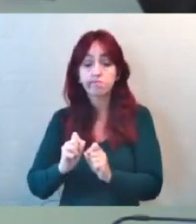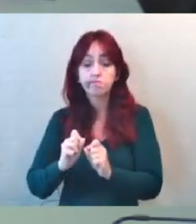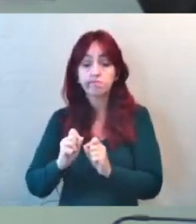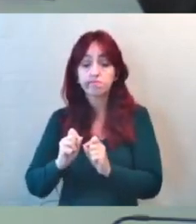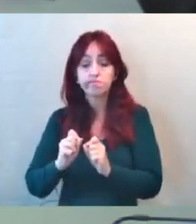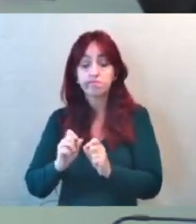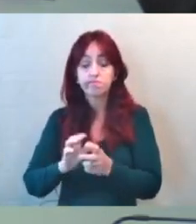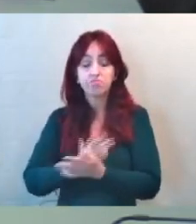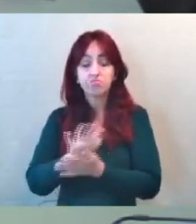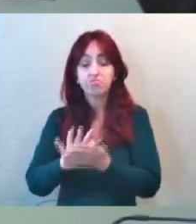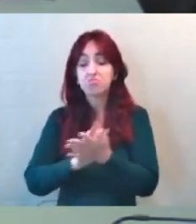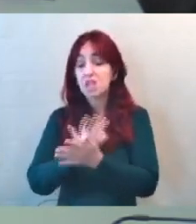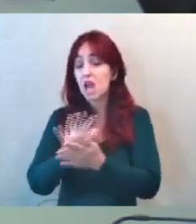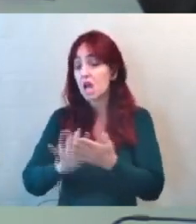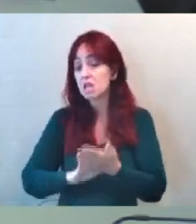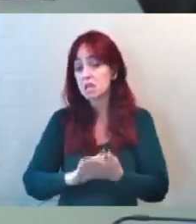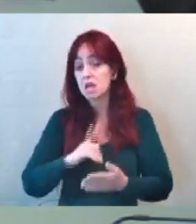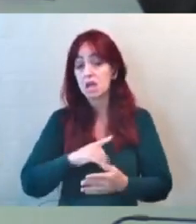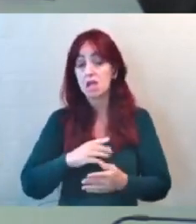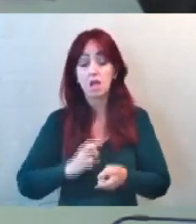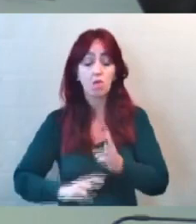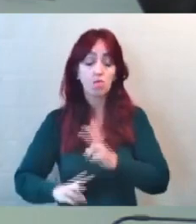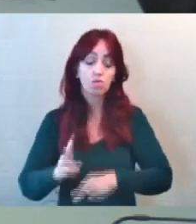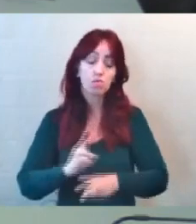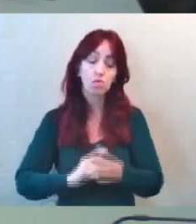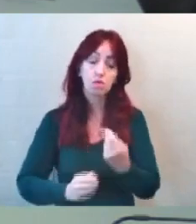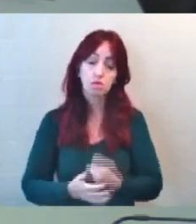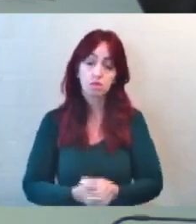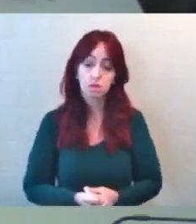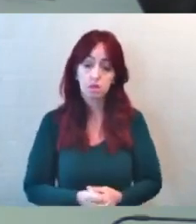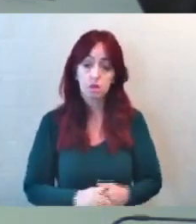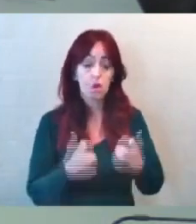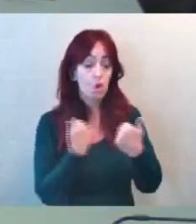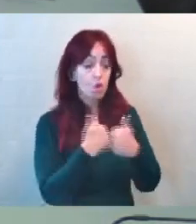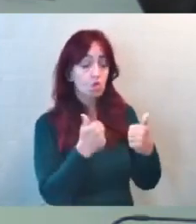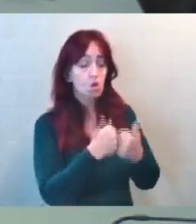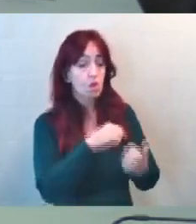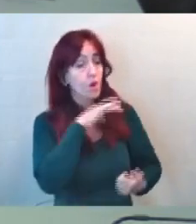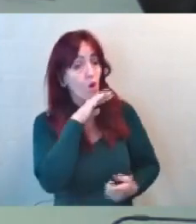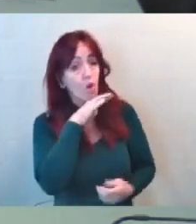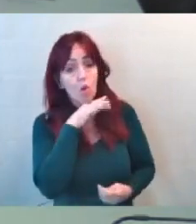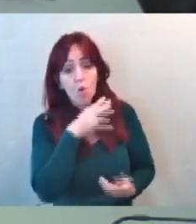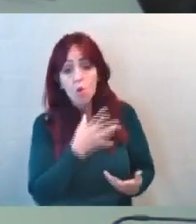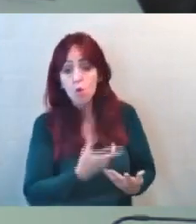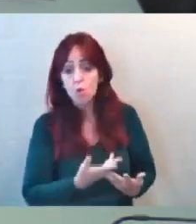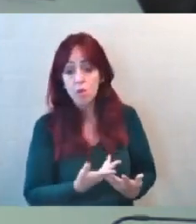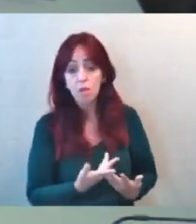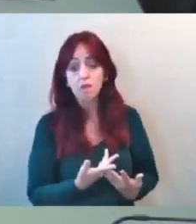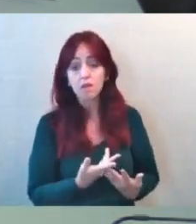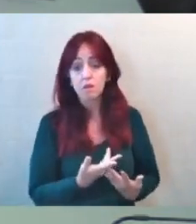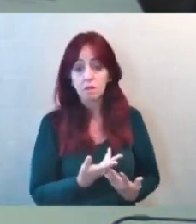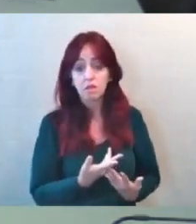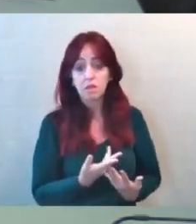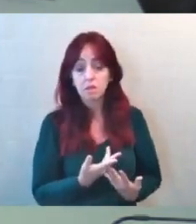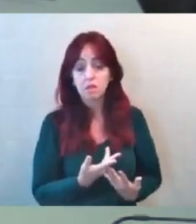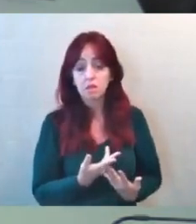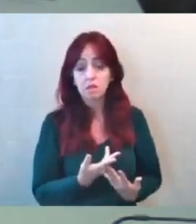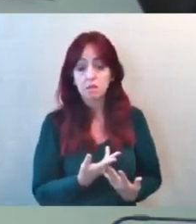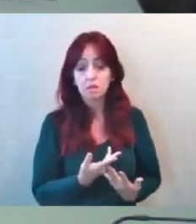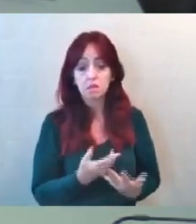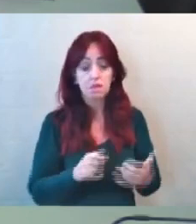do ano e está tudo andando. Os ônibus que são ruins e que estão sendo reportados pelas pessoas mudam de